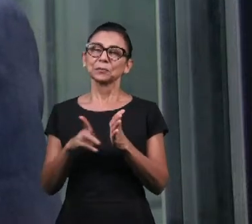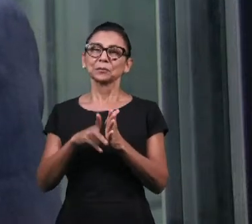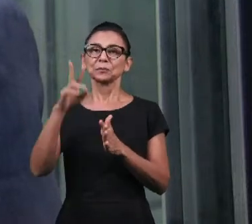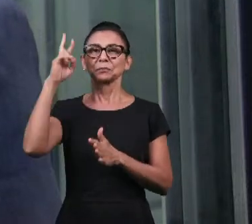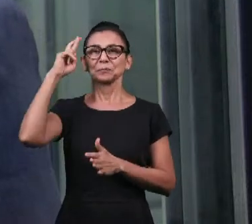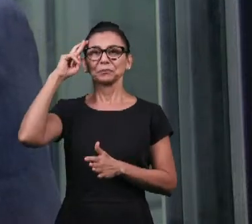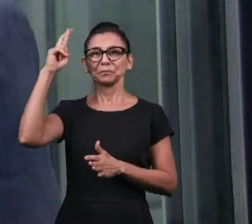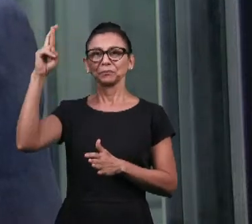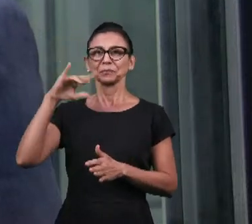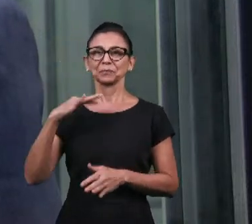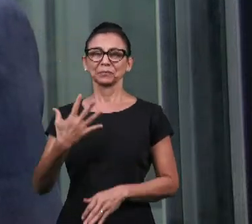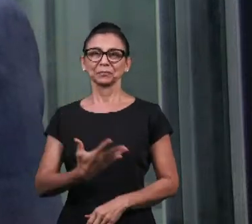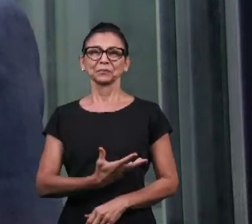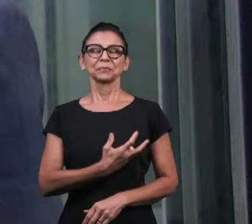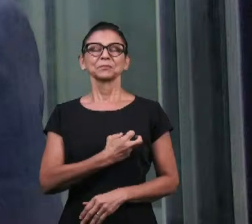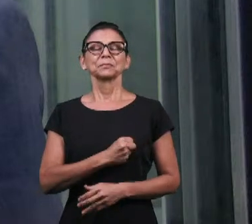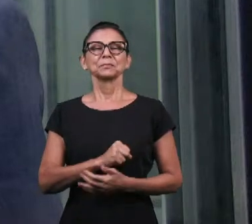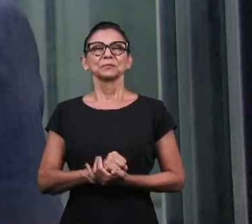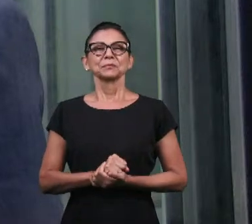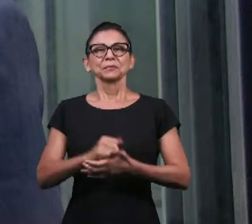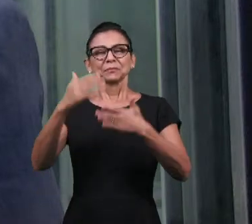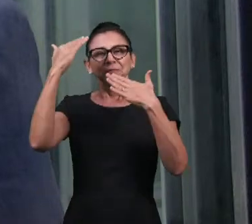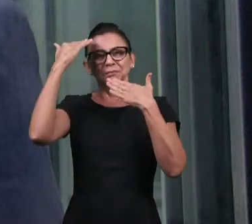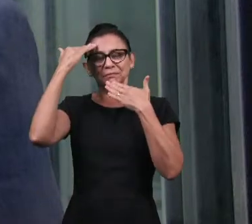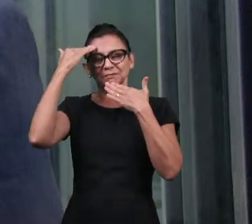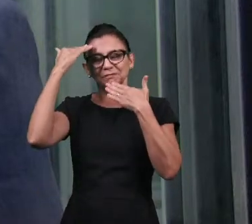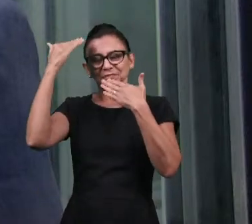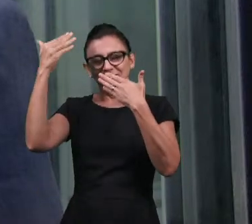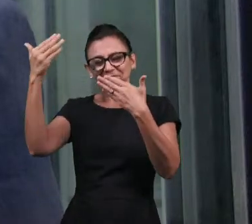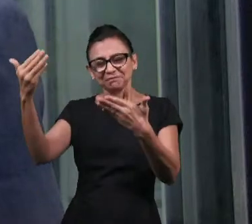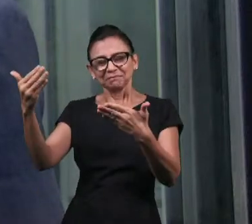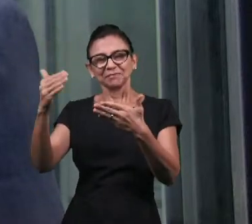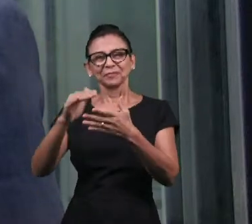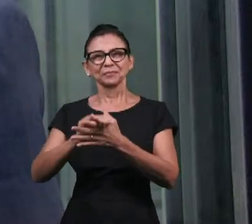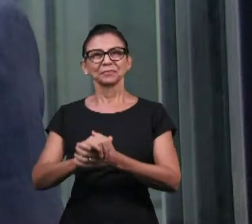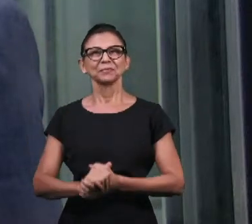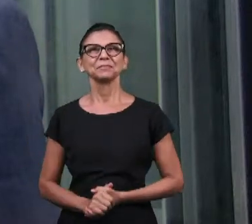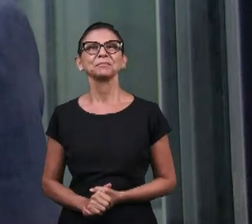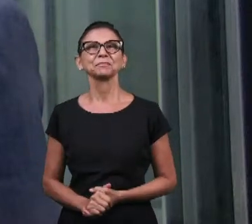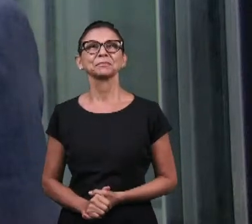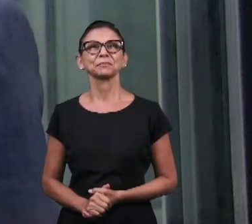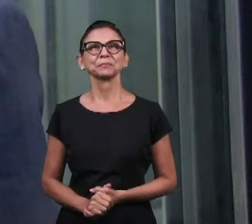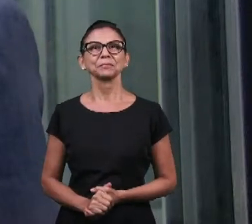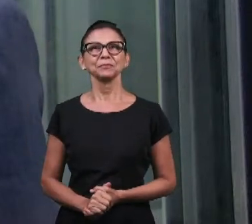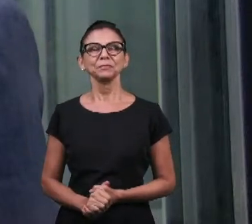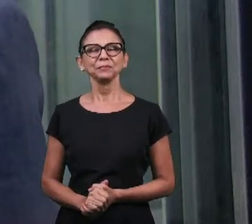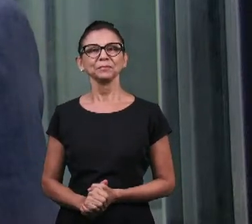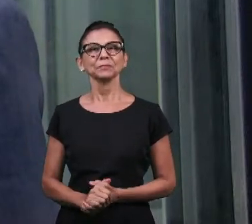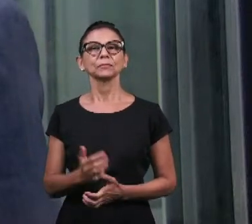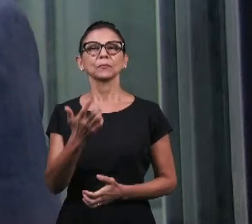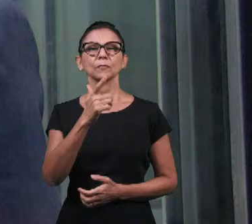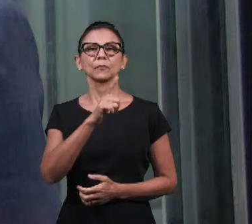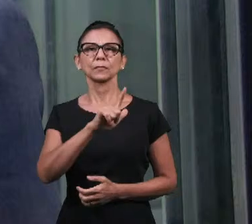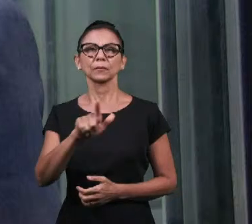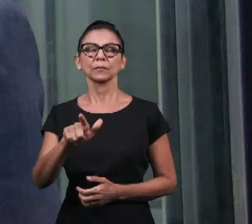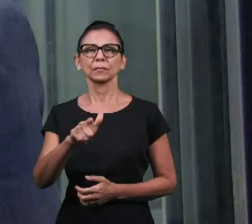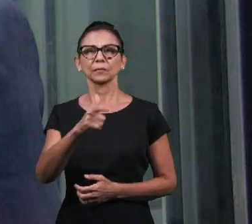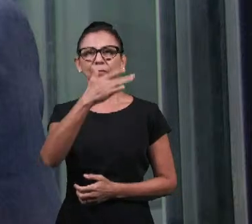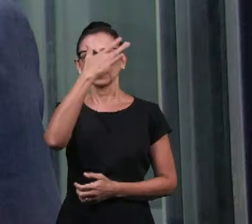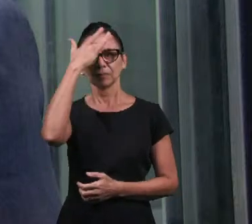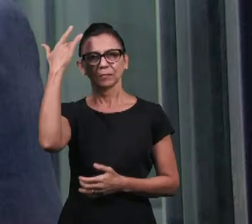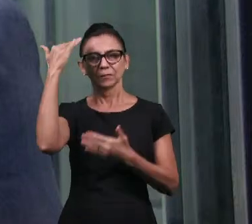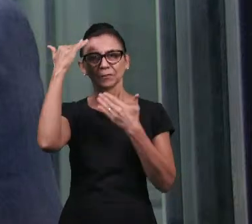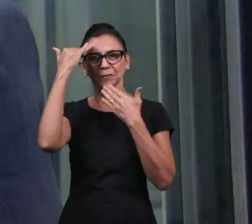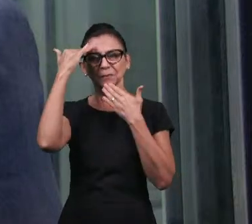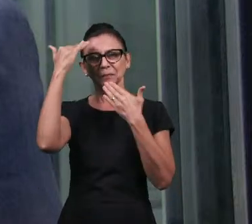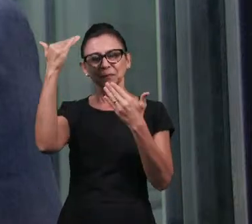Eu agradeço e me dispenso aqui outros agradecimentos, porquanto